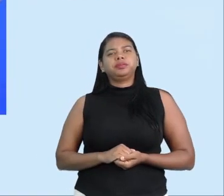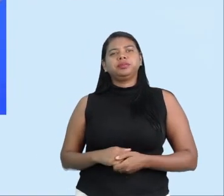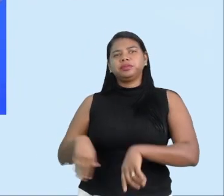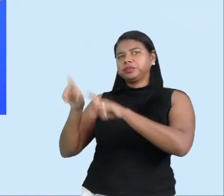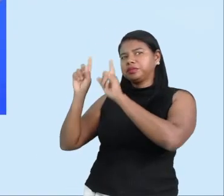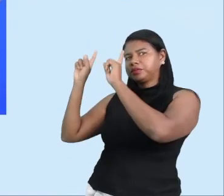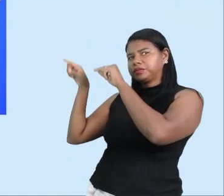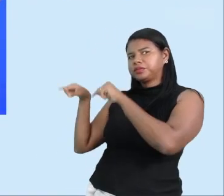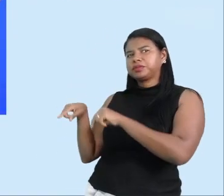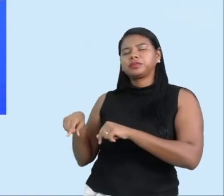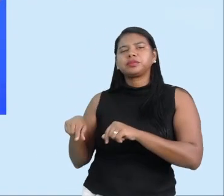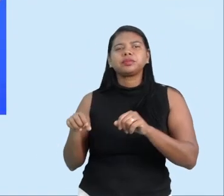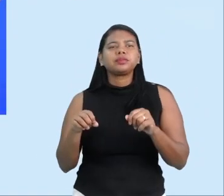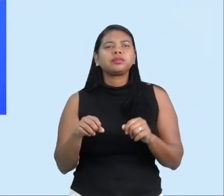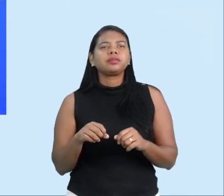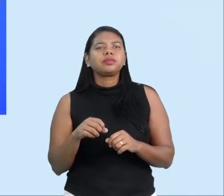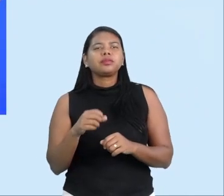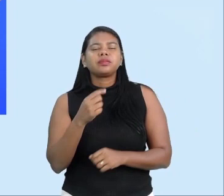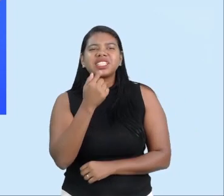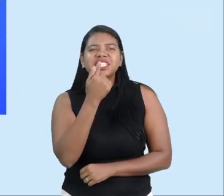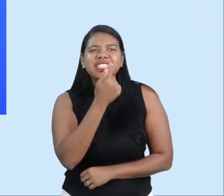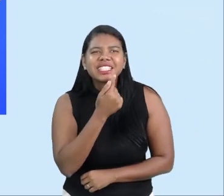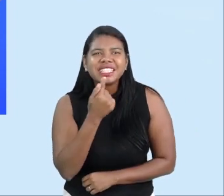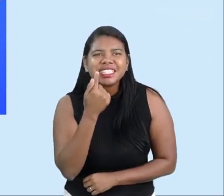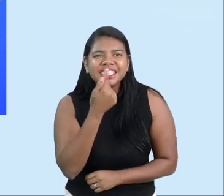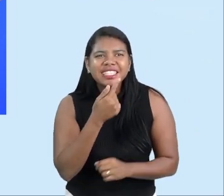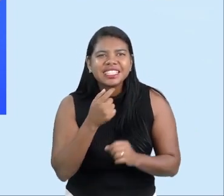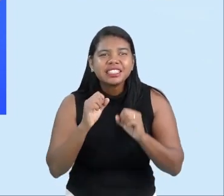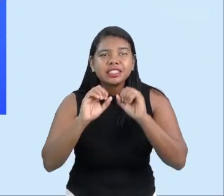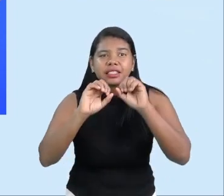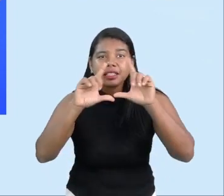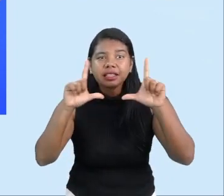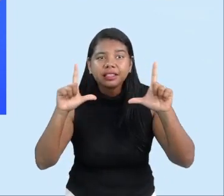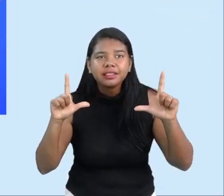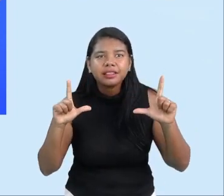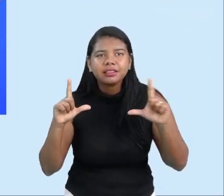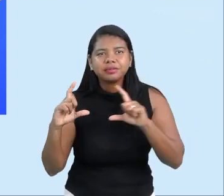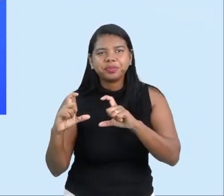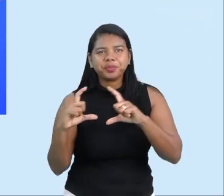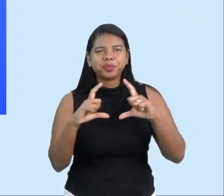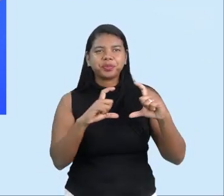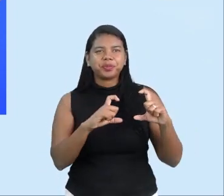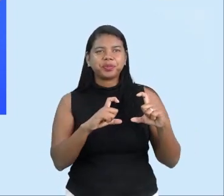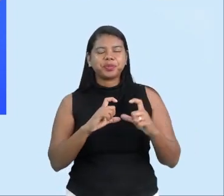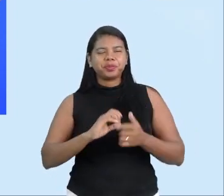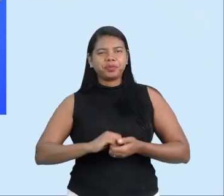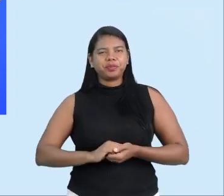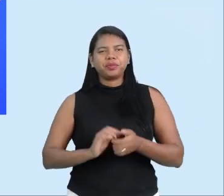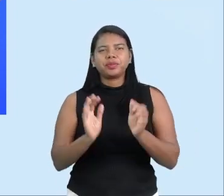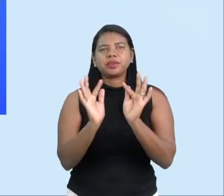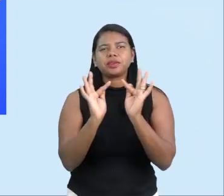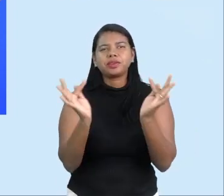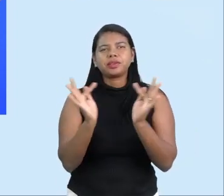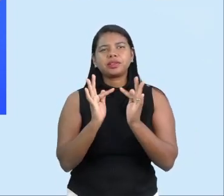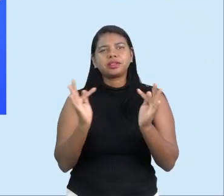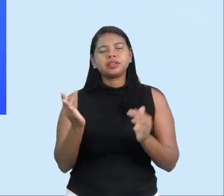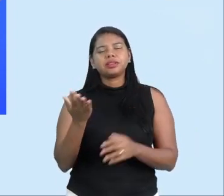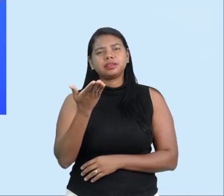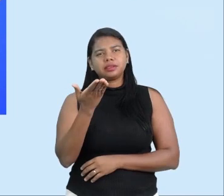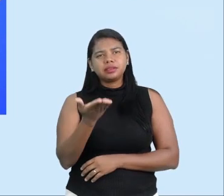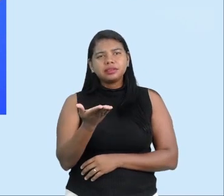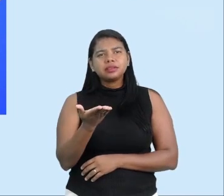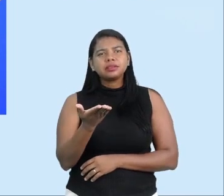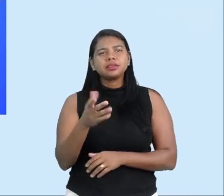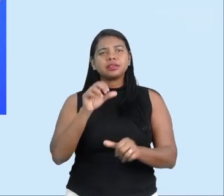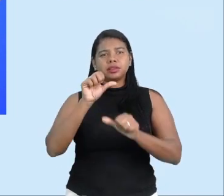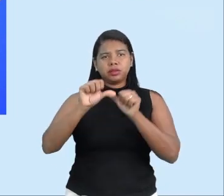dentes. Para clarear os dentes numa foto, existem várias maneiras, mas uma bem simples é você trocar o